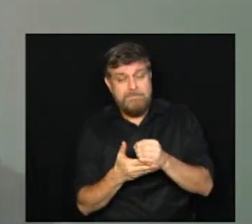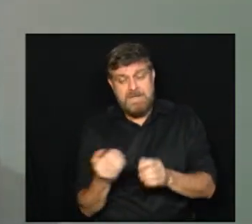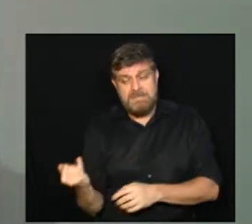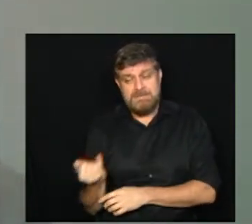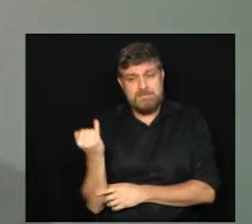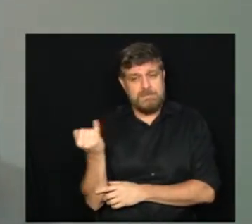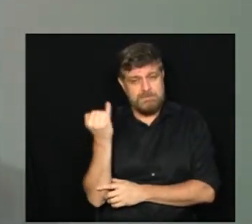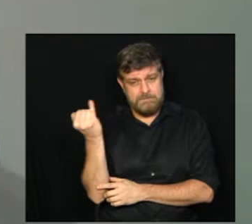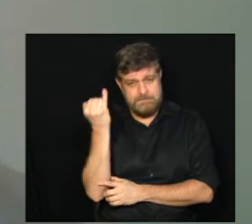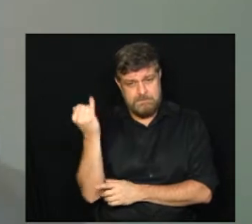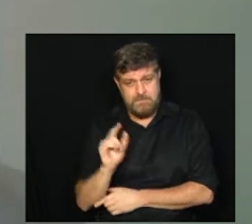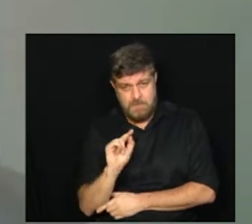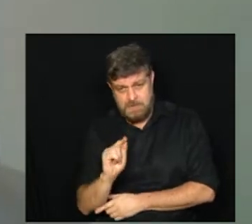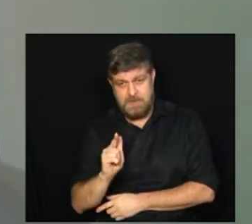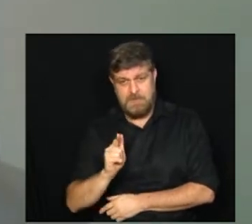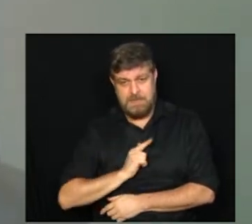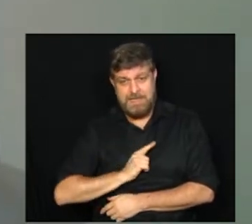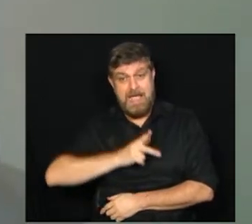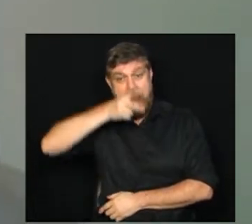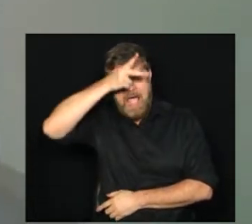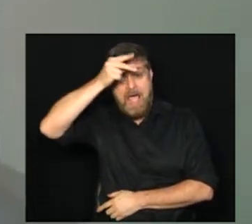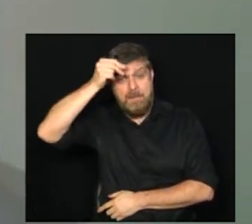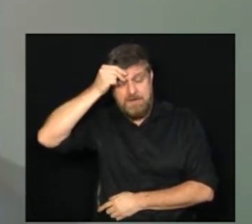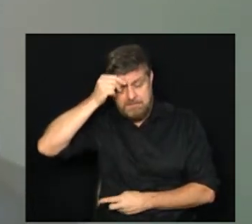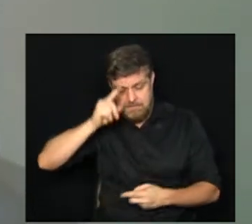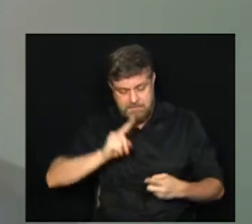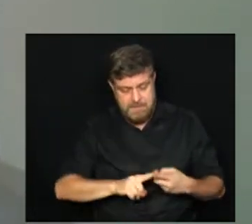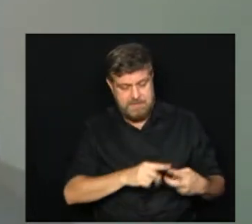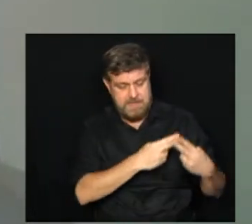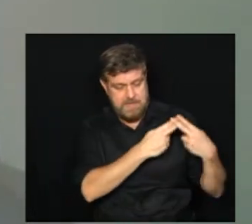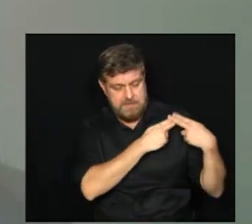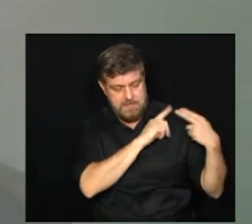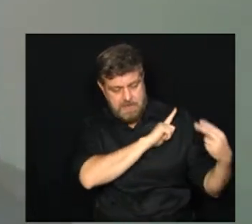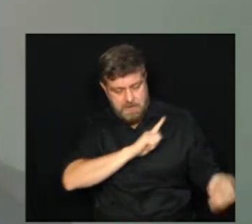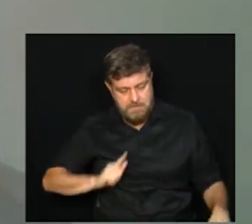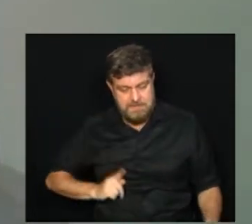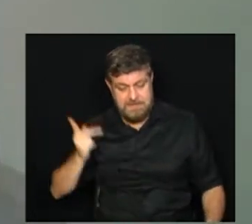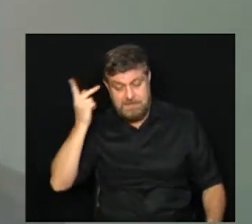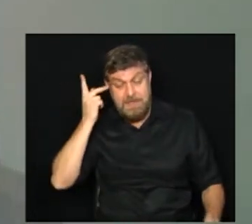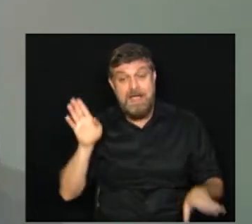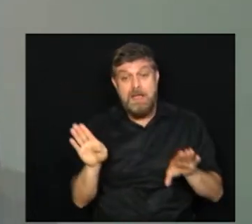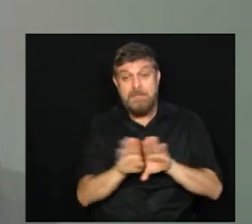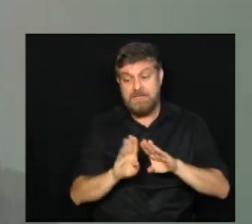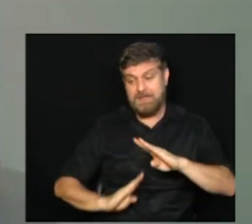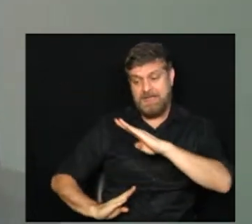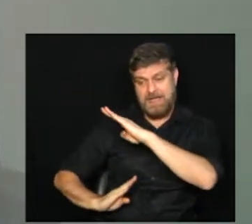tanto a presença da Prefeitura, do Estado, como de uma Câmara,